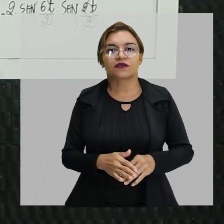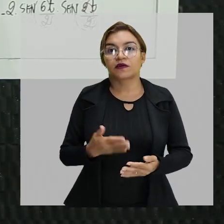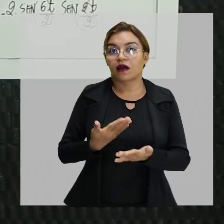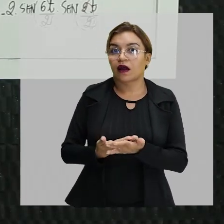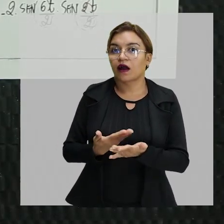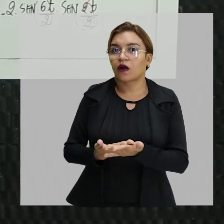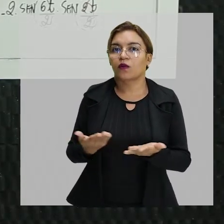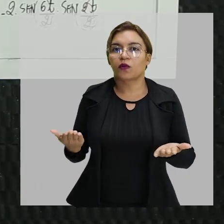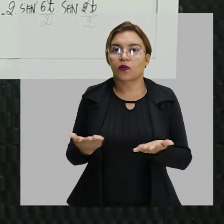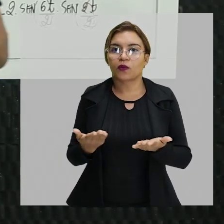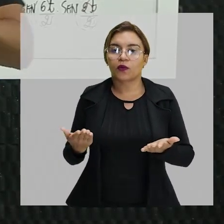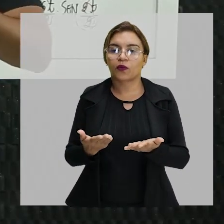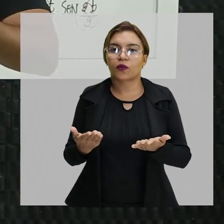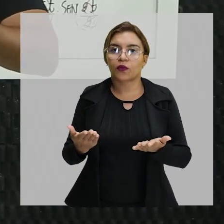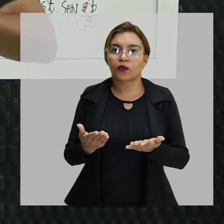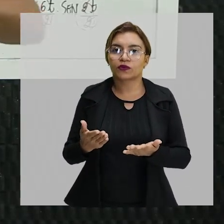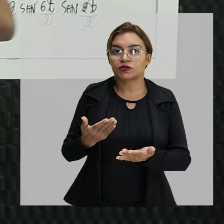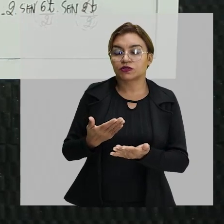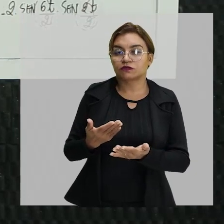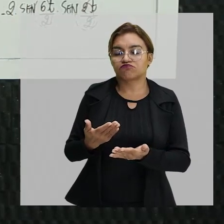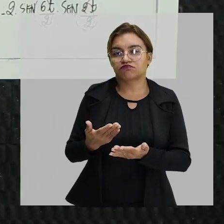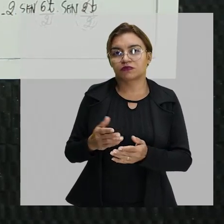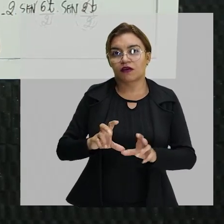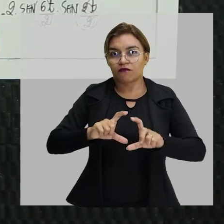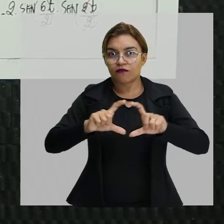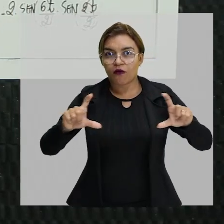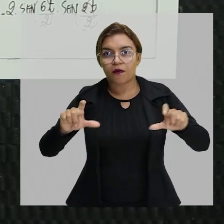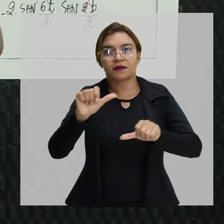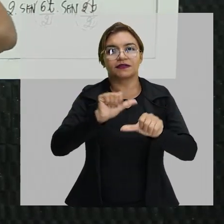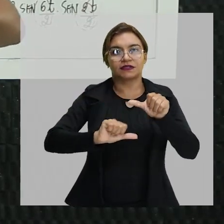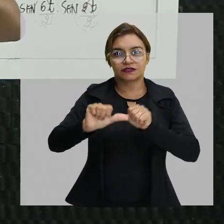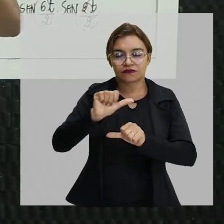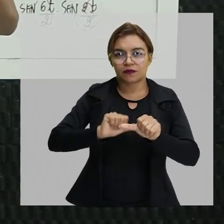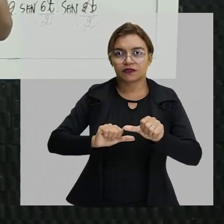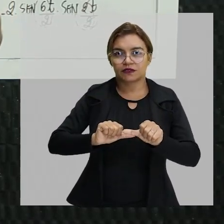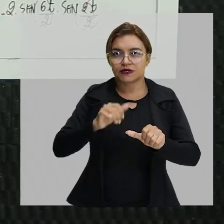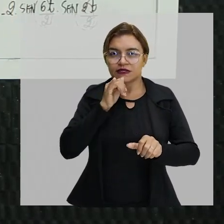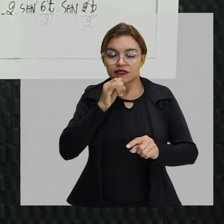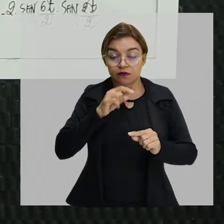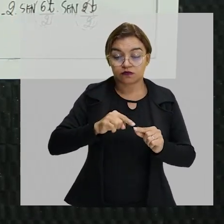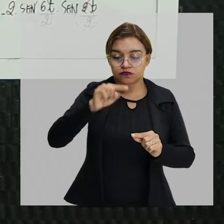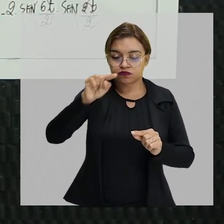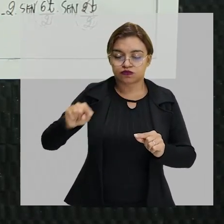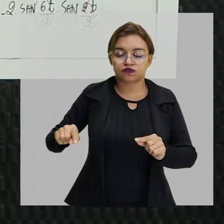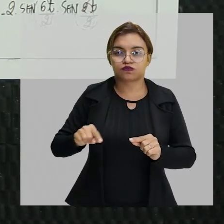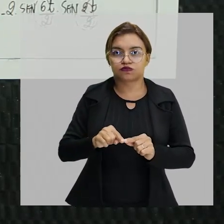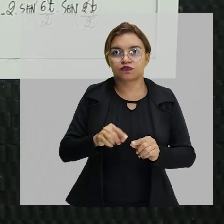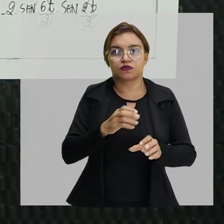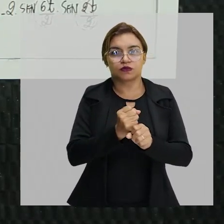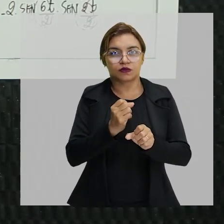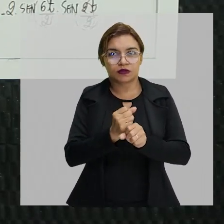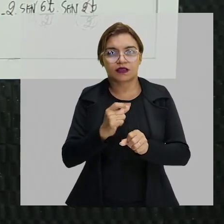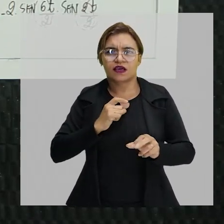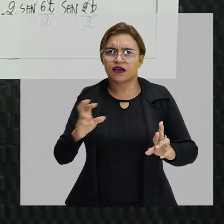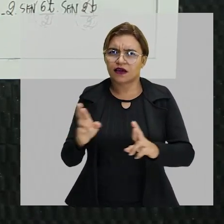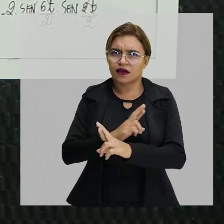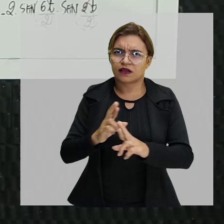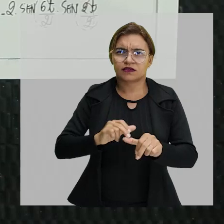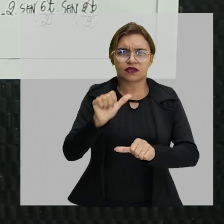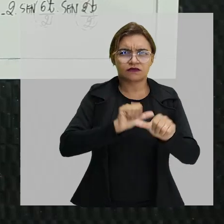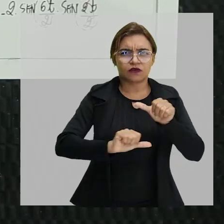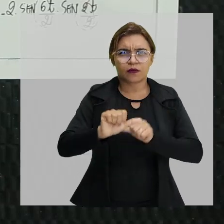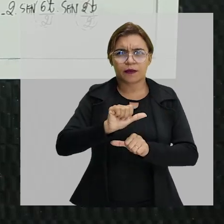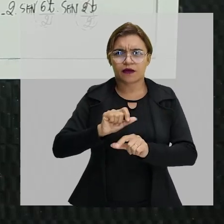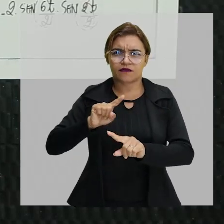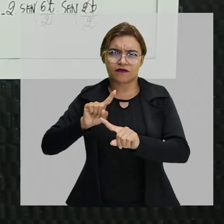a gente viu que fórmula da transformação. Veja, na trigonometria tem várias relações, né? De transformar em